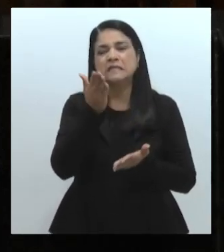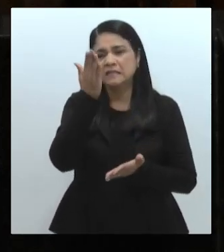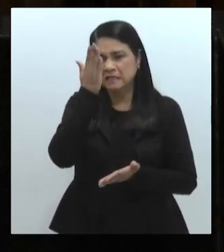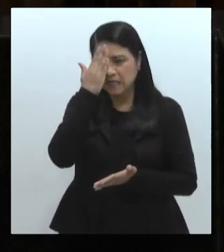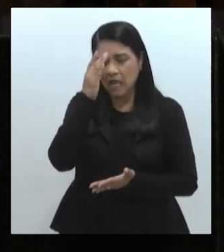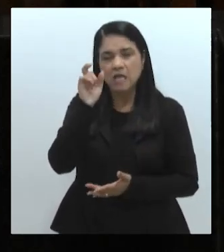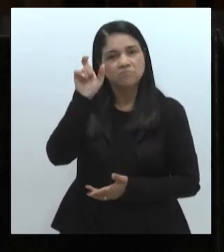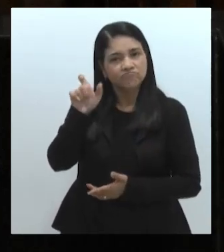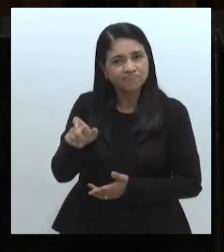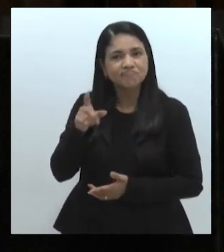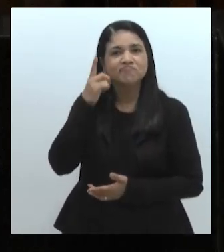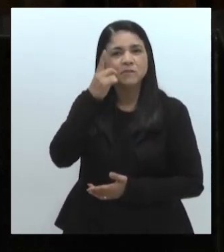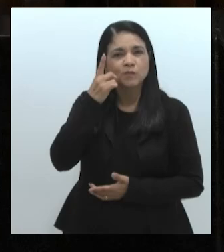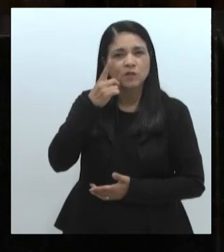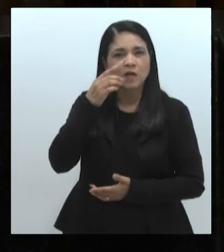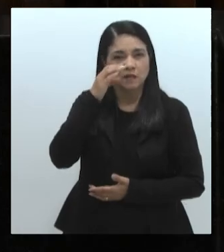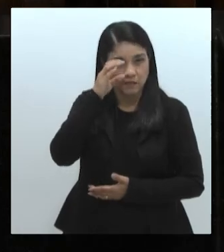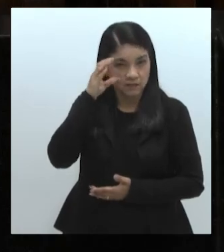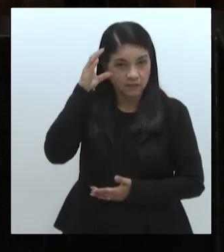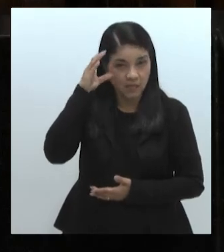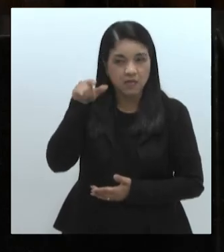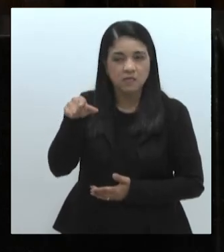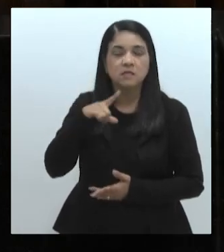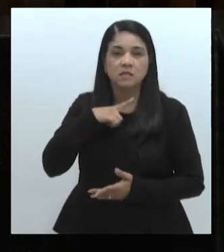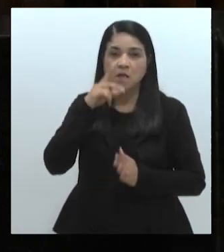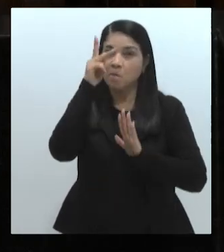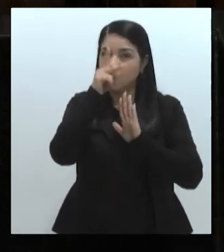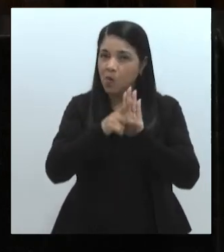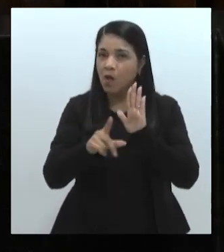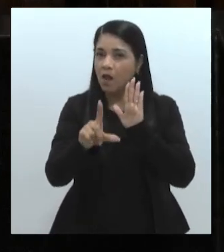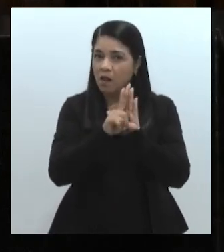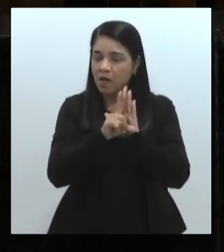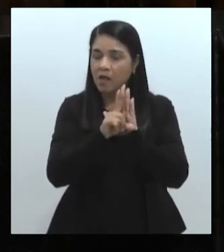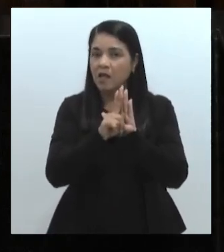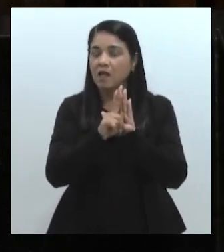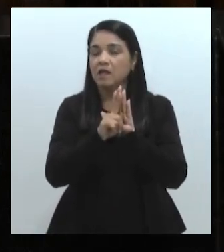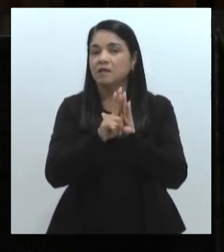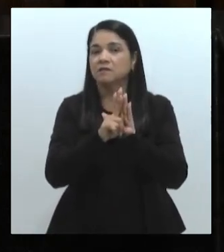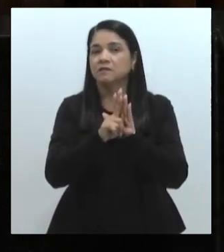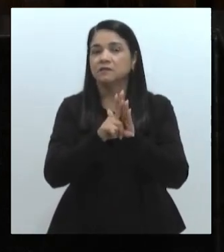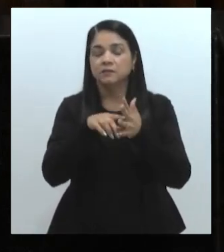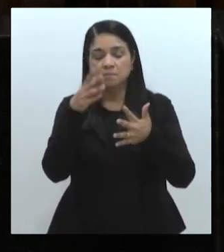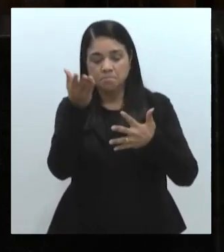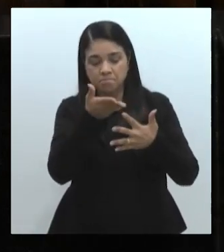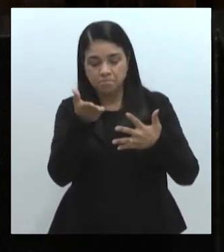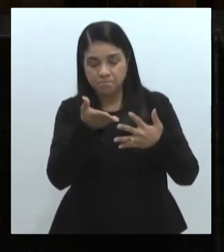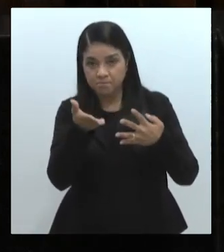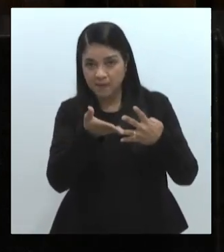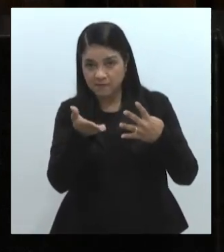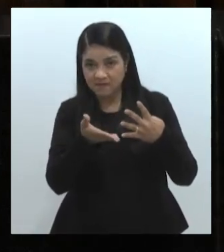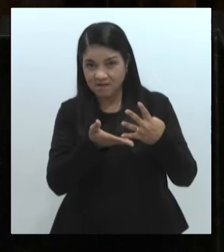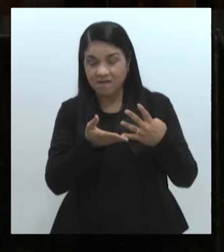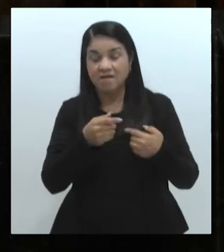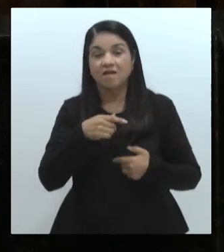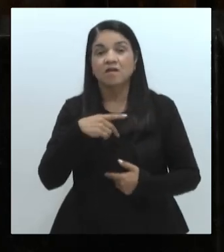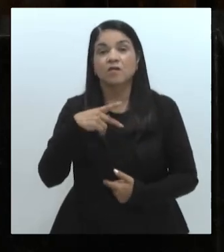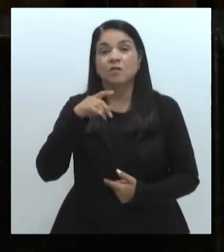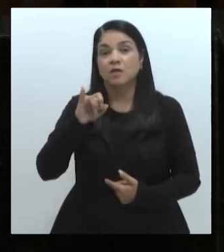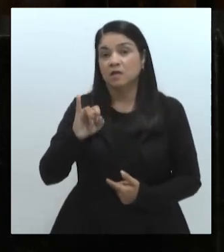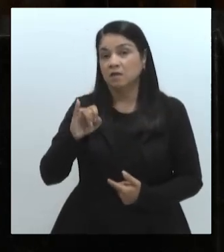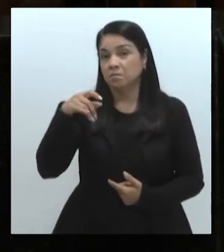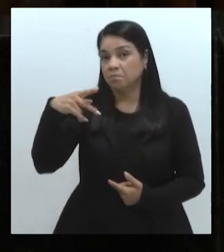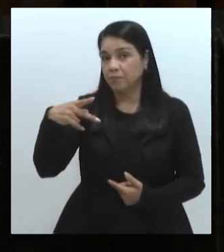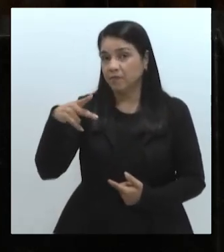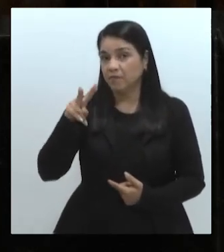tem um projeto de lei de parcelar o IPVA em 6 vezes.